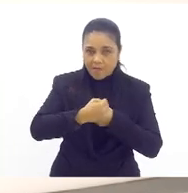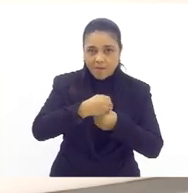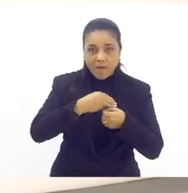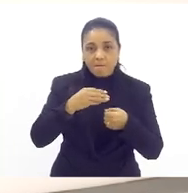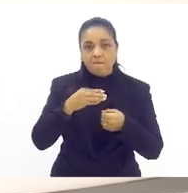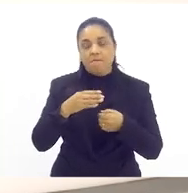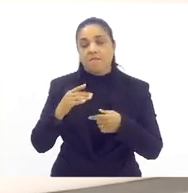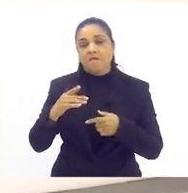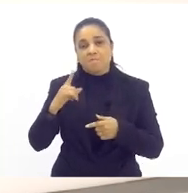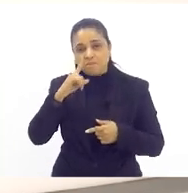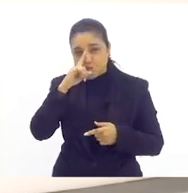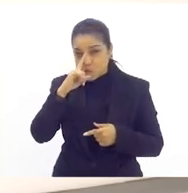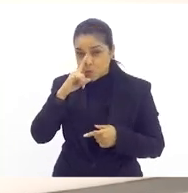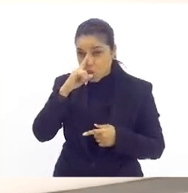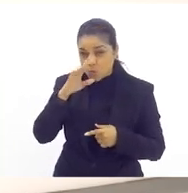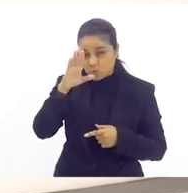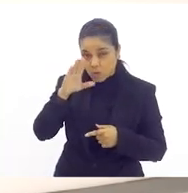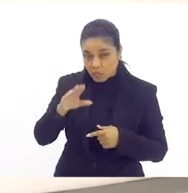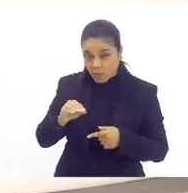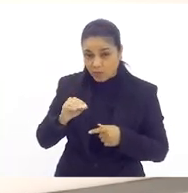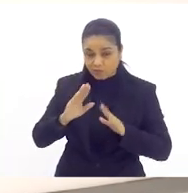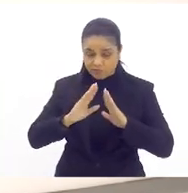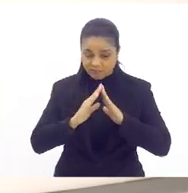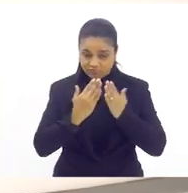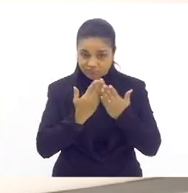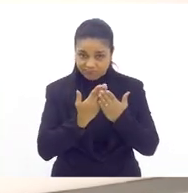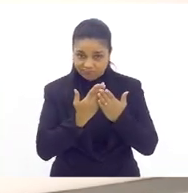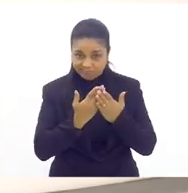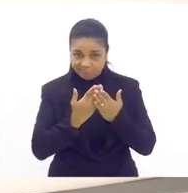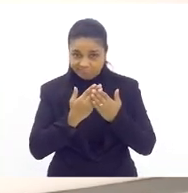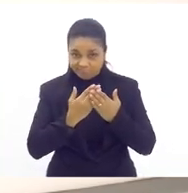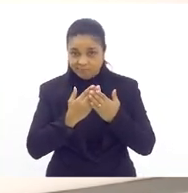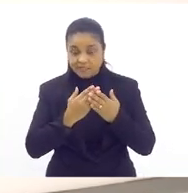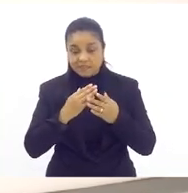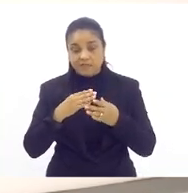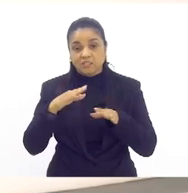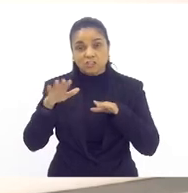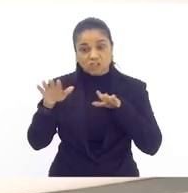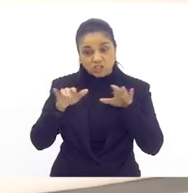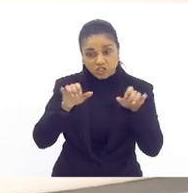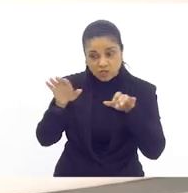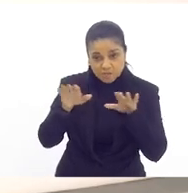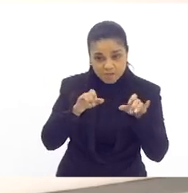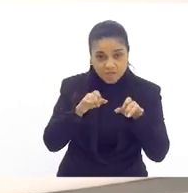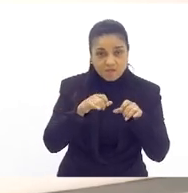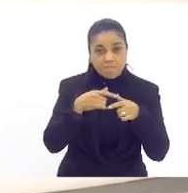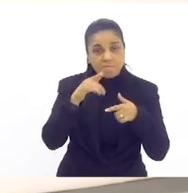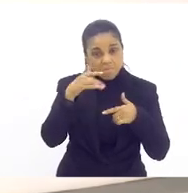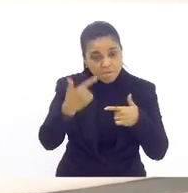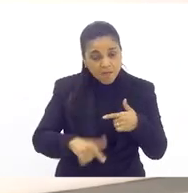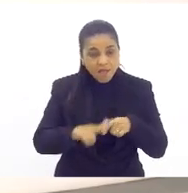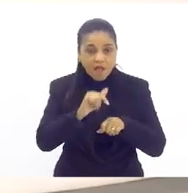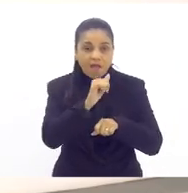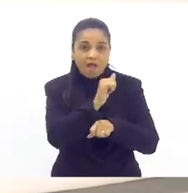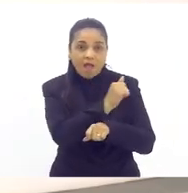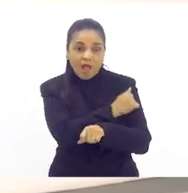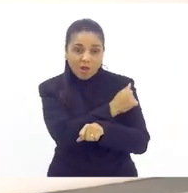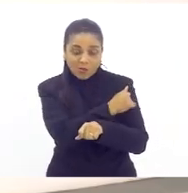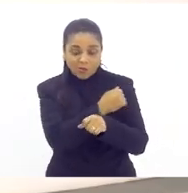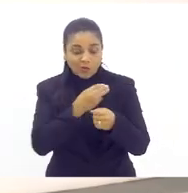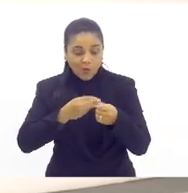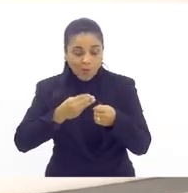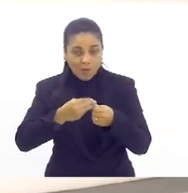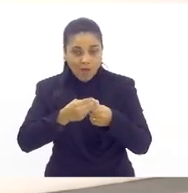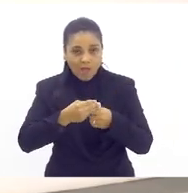perigoso a noite principalmente se a gente consegue trair mais alunos a gente consegue reter mais aluno na Instituição o bairro cresce